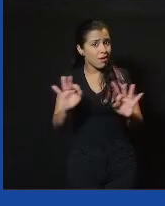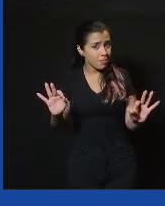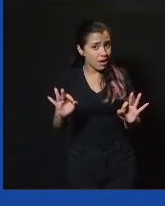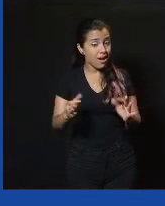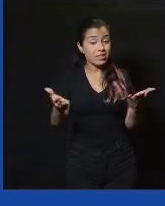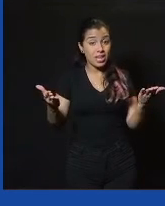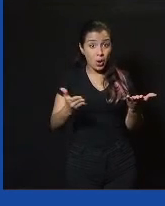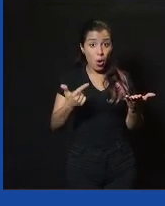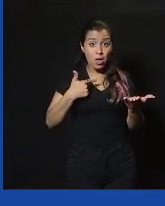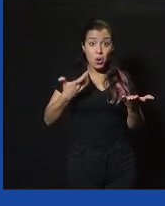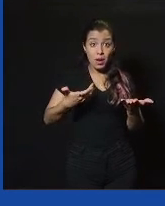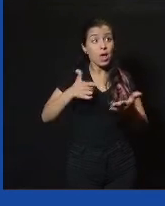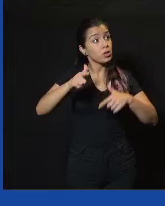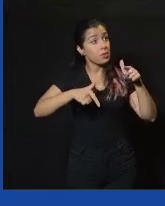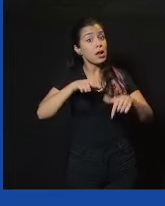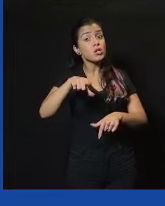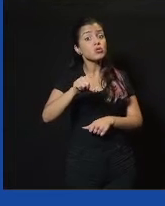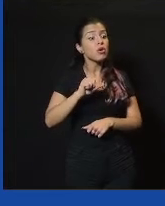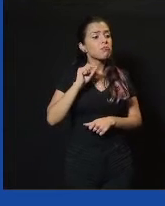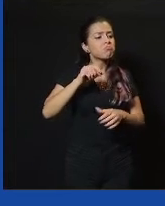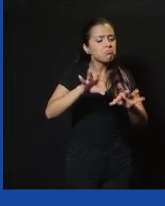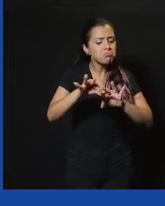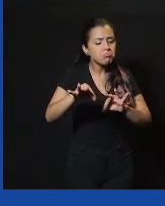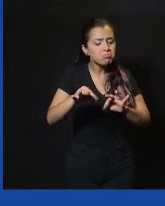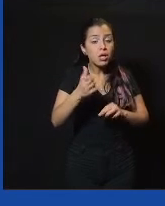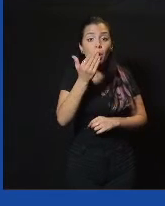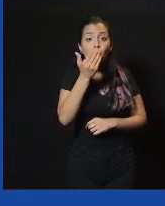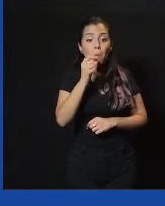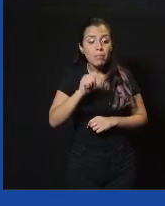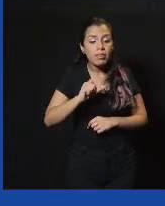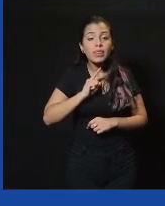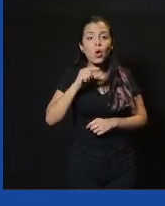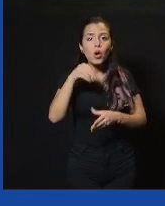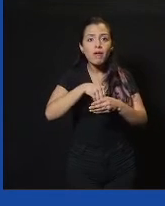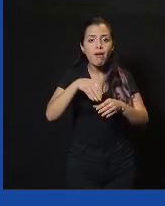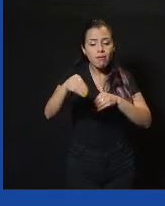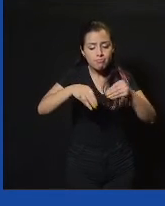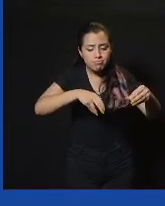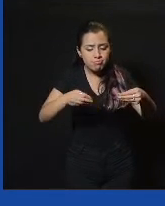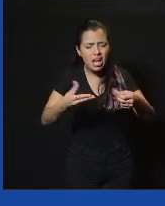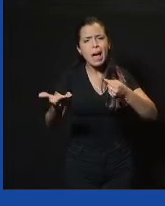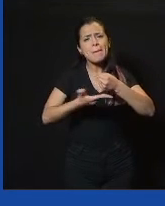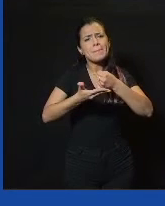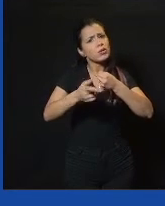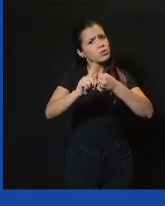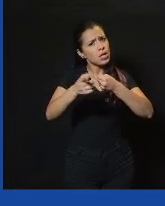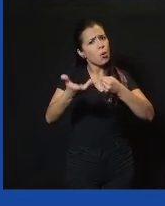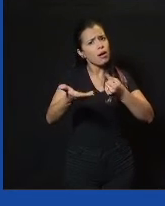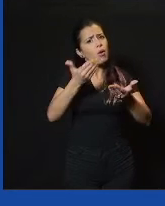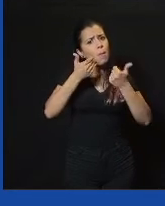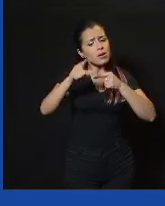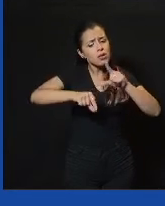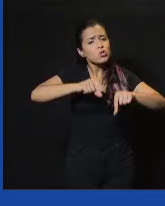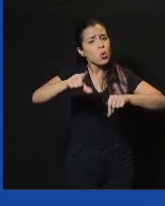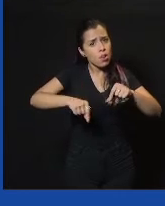porque eu quero escolher o que vai dentro da minha cesta básica. Né? Eu não quero só o básico, eu quero escolher o que